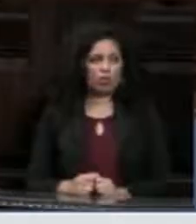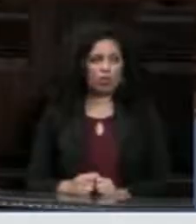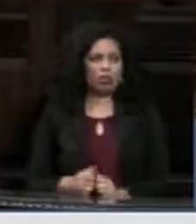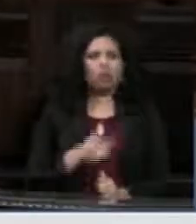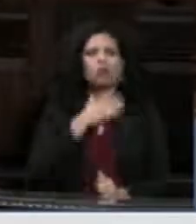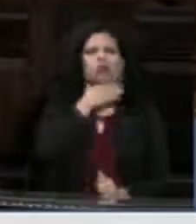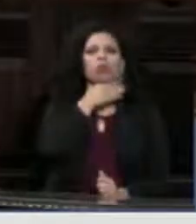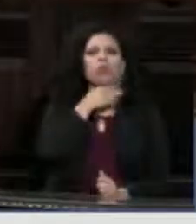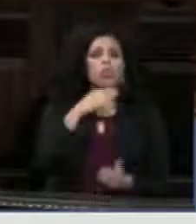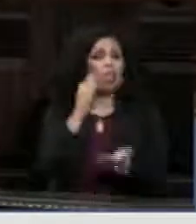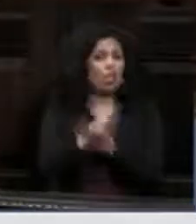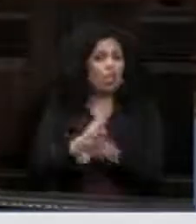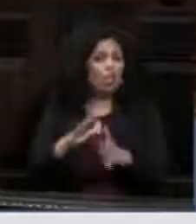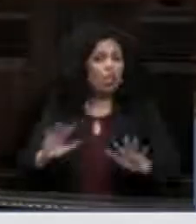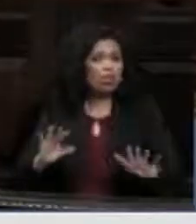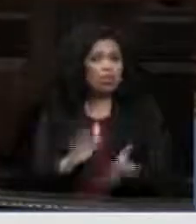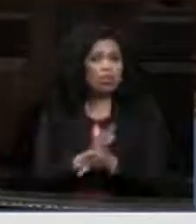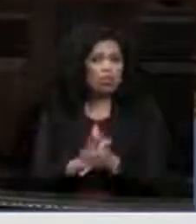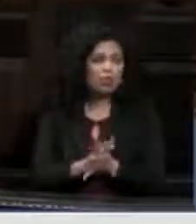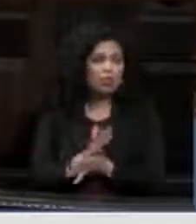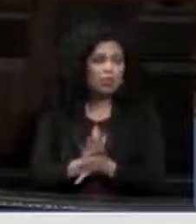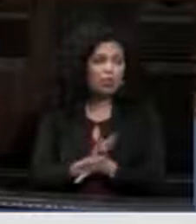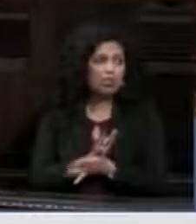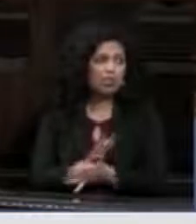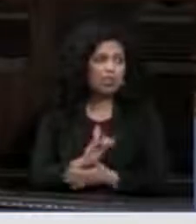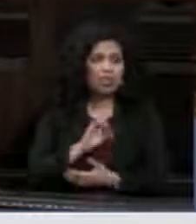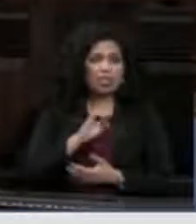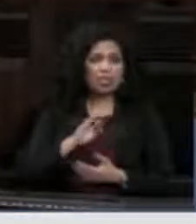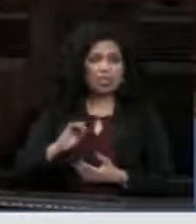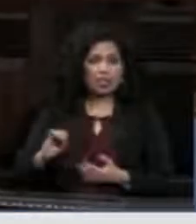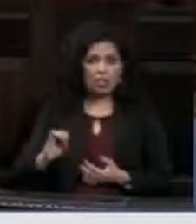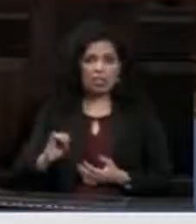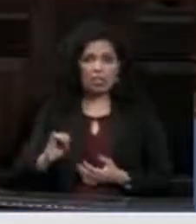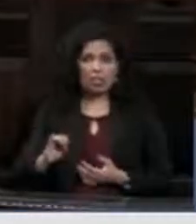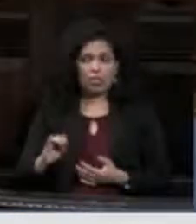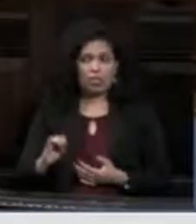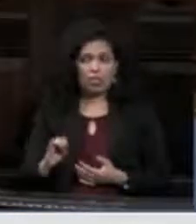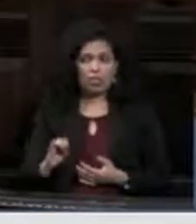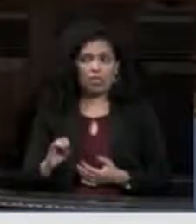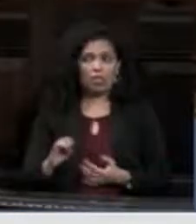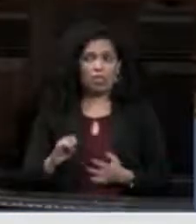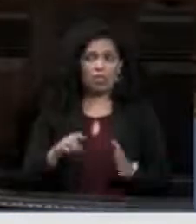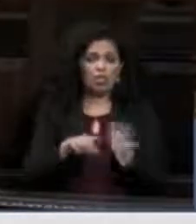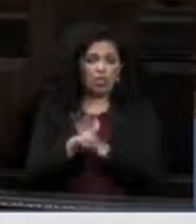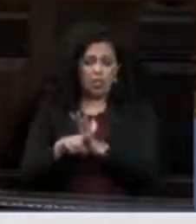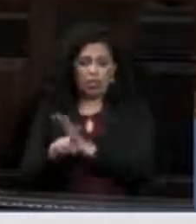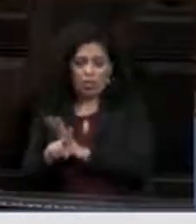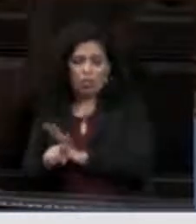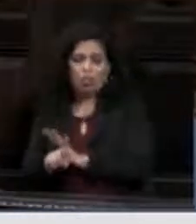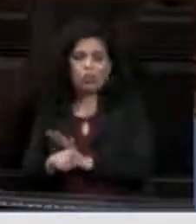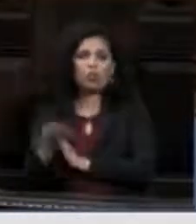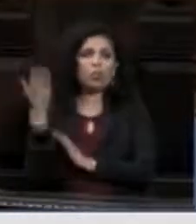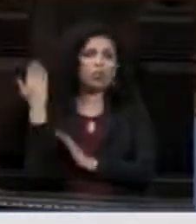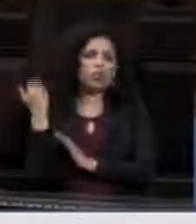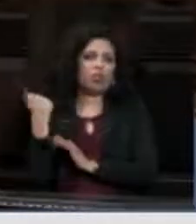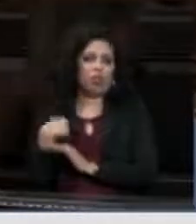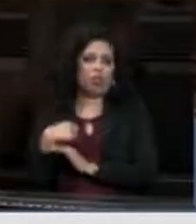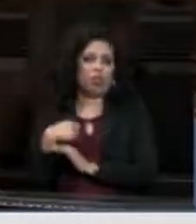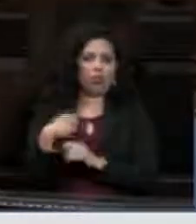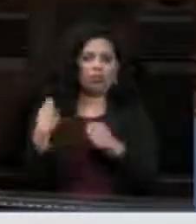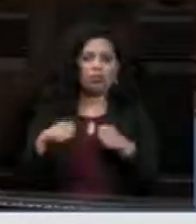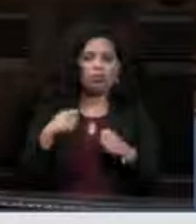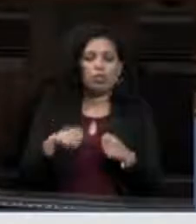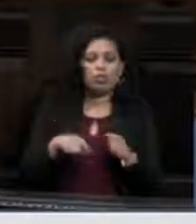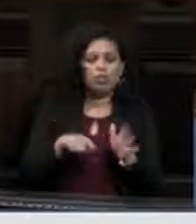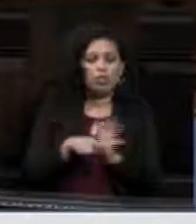envolvido sem se rever a questão do endividamento público. É necessário auditar essa dívida, é necessário rever